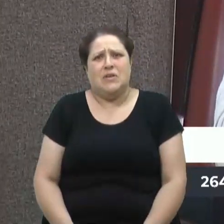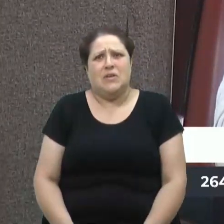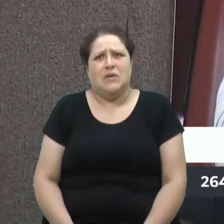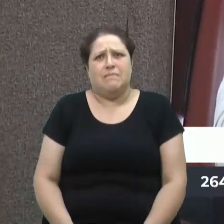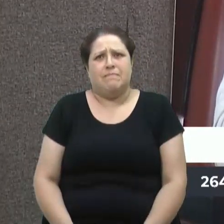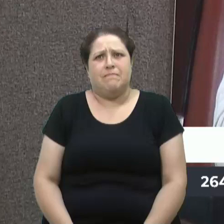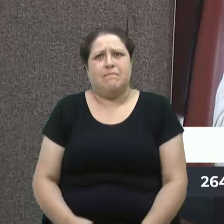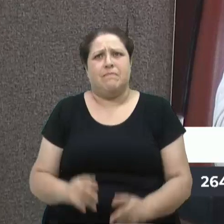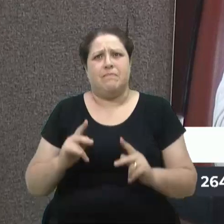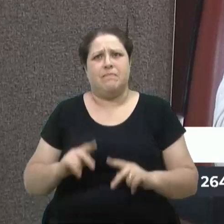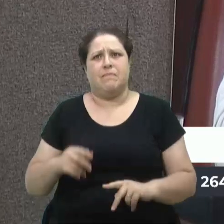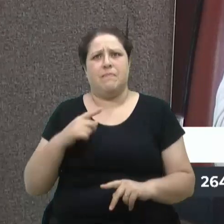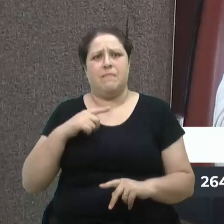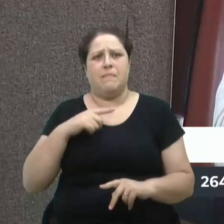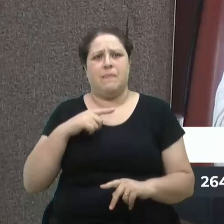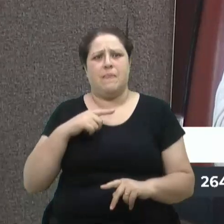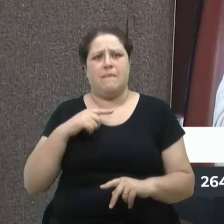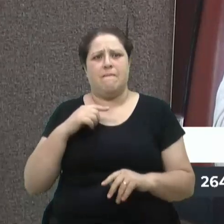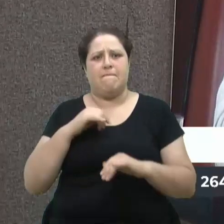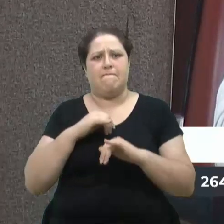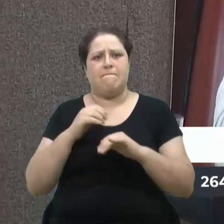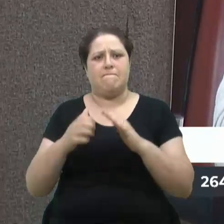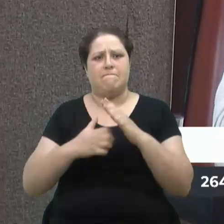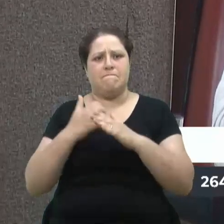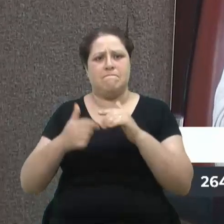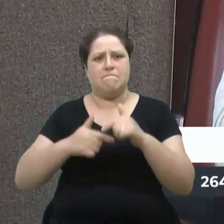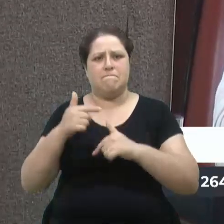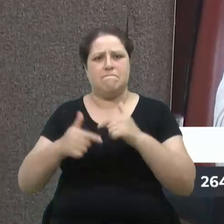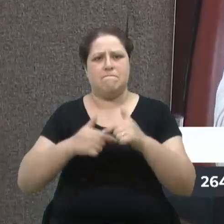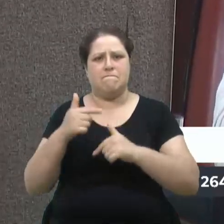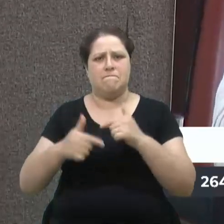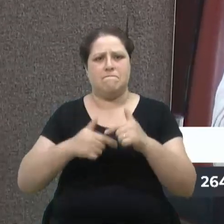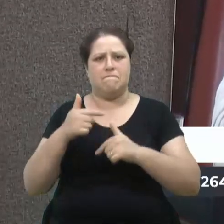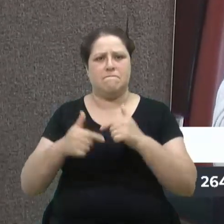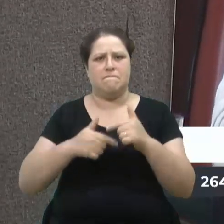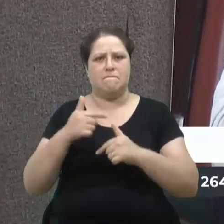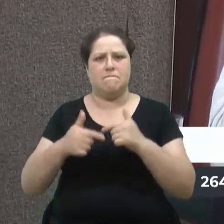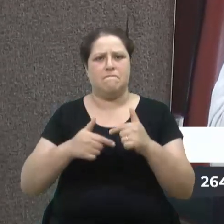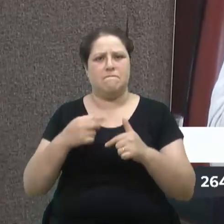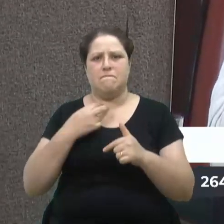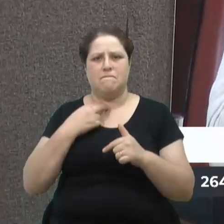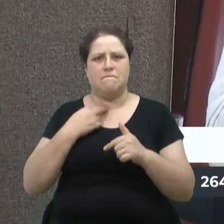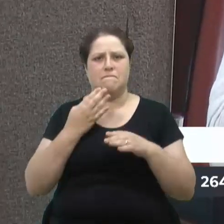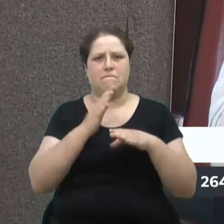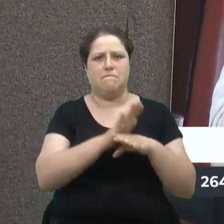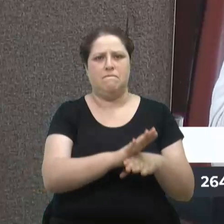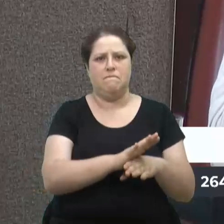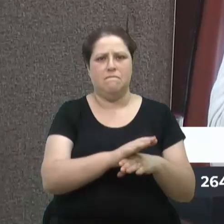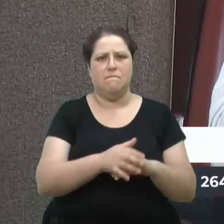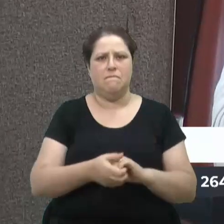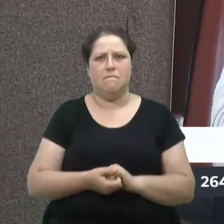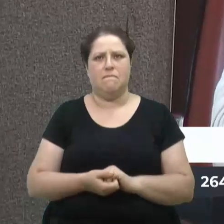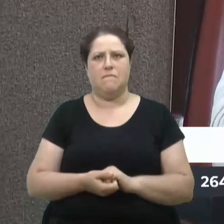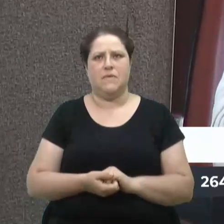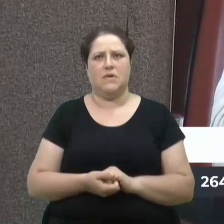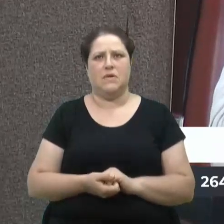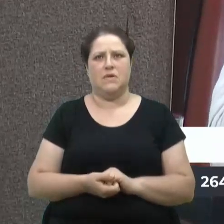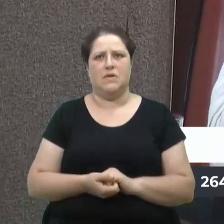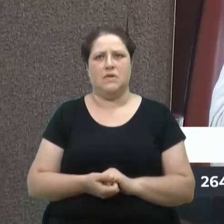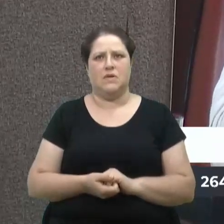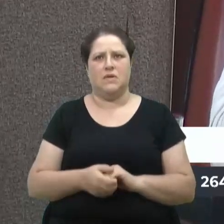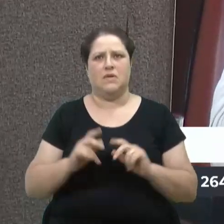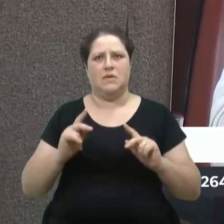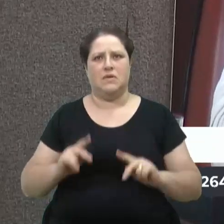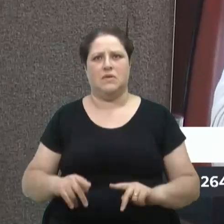terem um emprego para poder trabalhar, ter seu próprio dinheiro e não depender de auxílios, né? Se todo mundo tivesse a gestão sobre o seu próprio